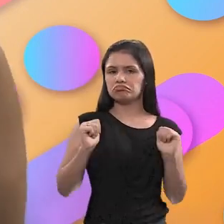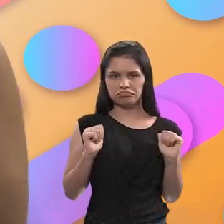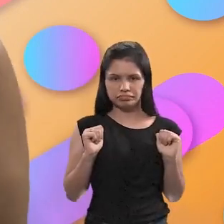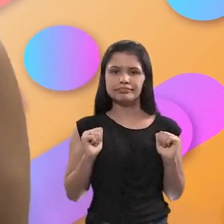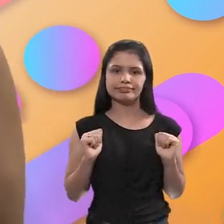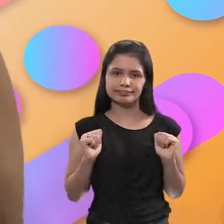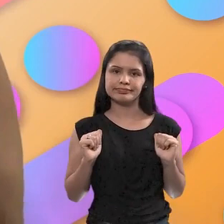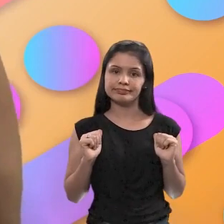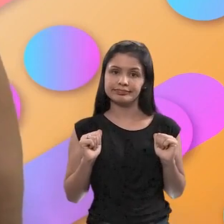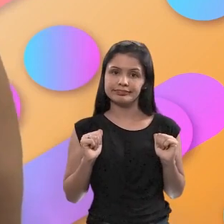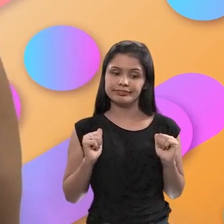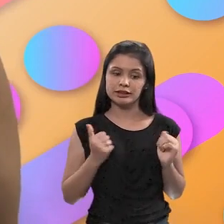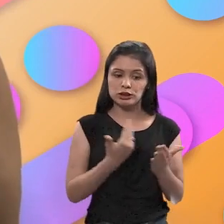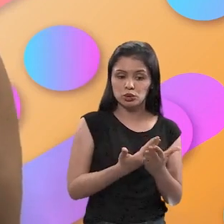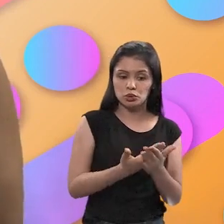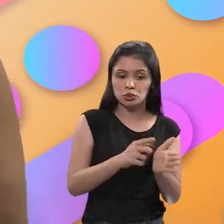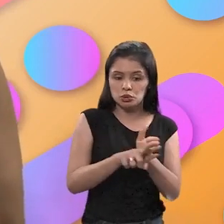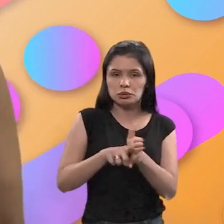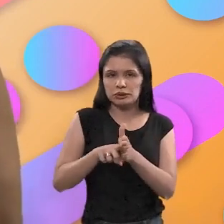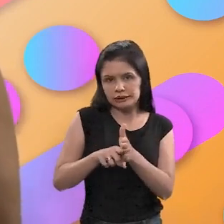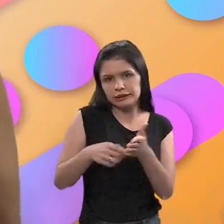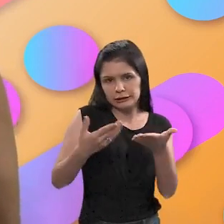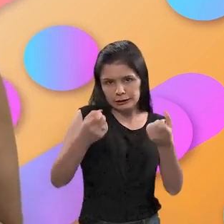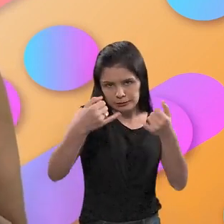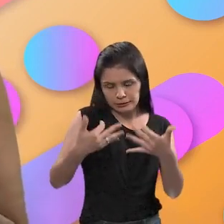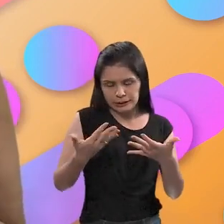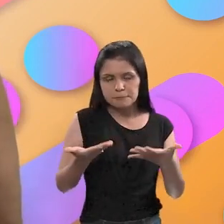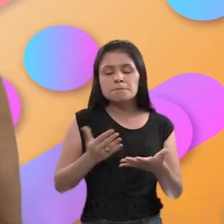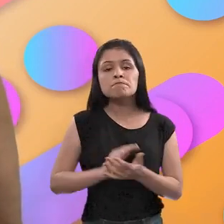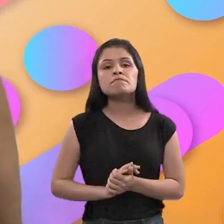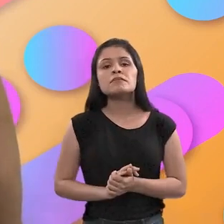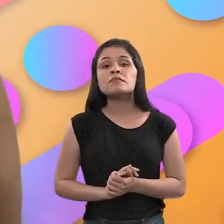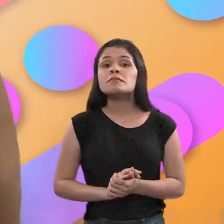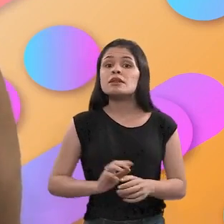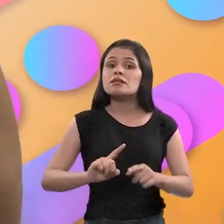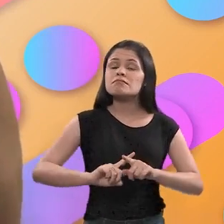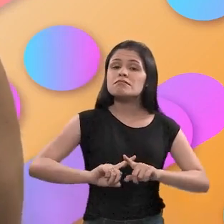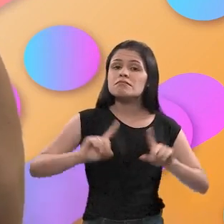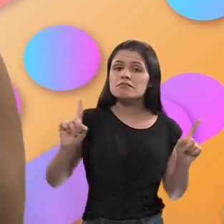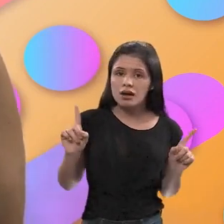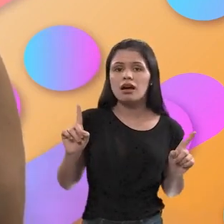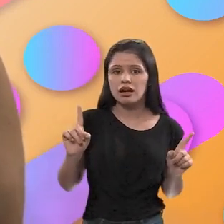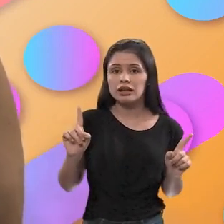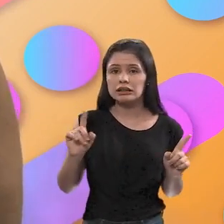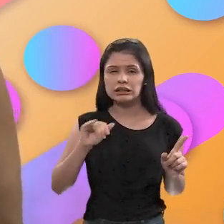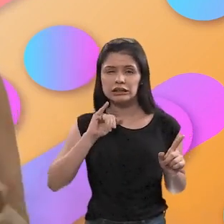meta. Contudo, quando a gente vai olhar para dentro das práticas